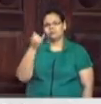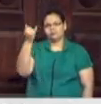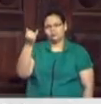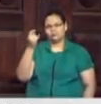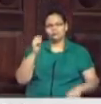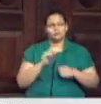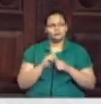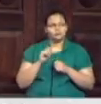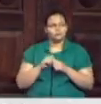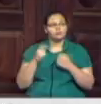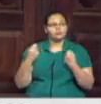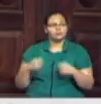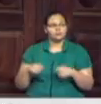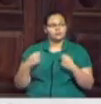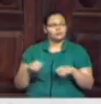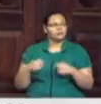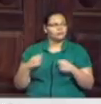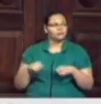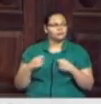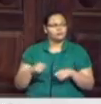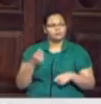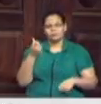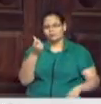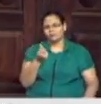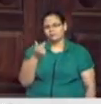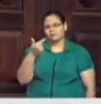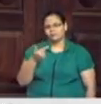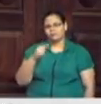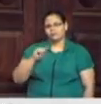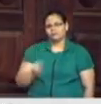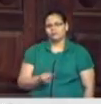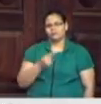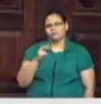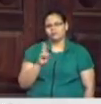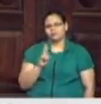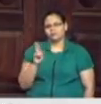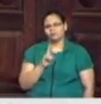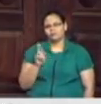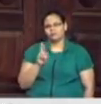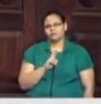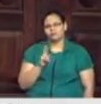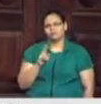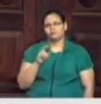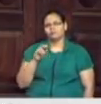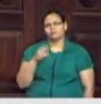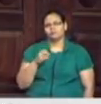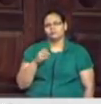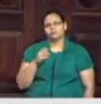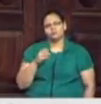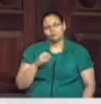Excelência, precisava dar uma contrapartida de 62 mil reais, doutor Sadi Noel,